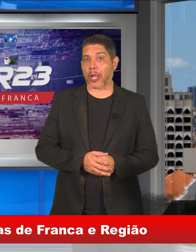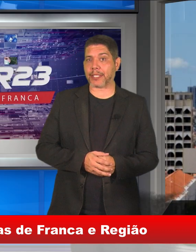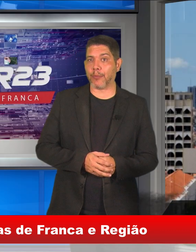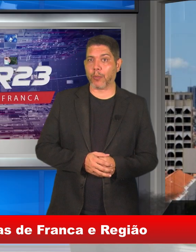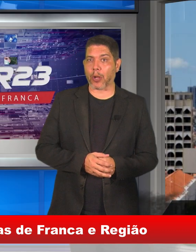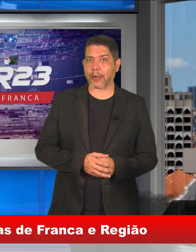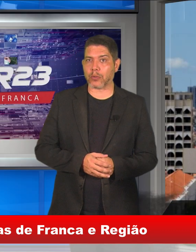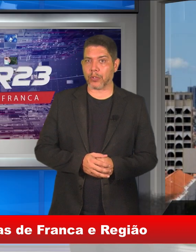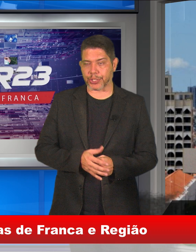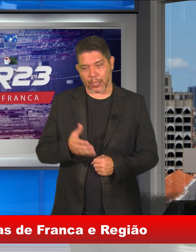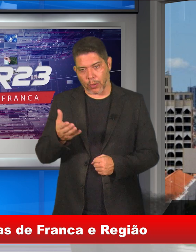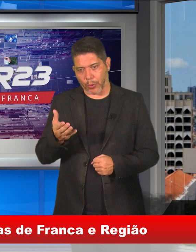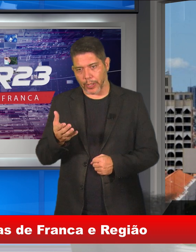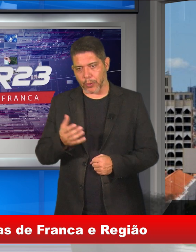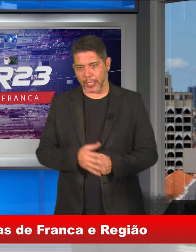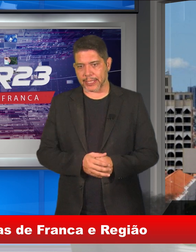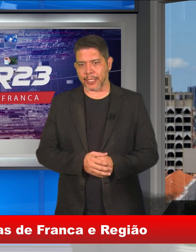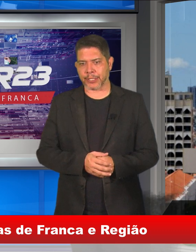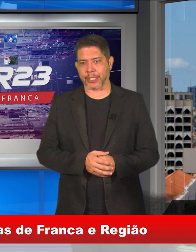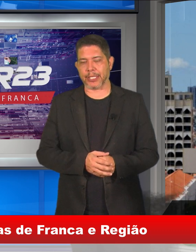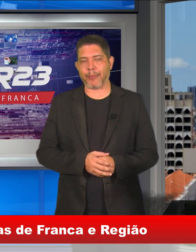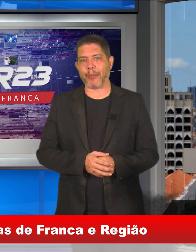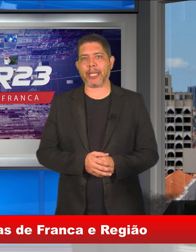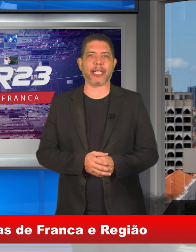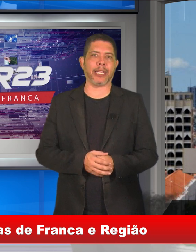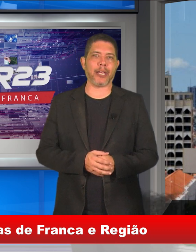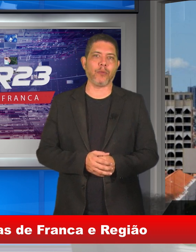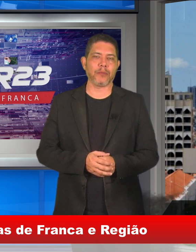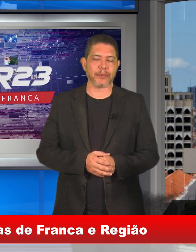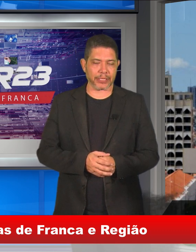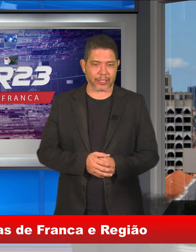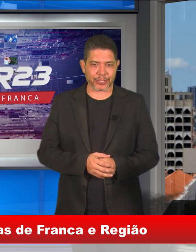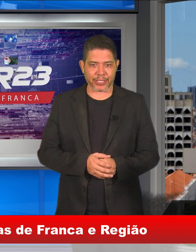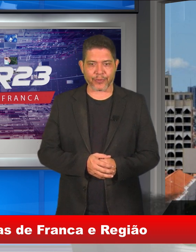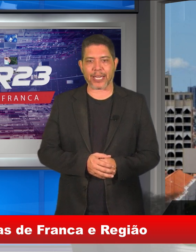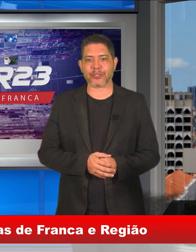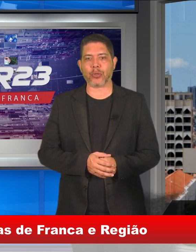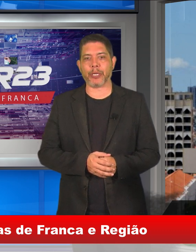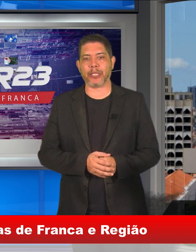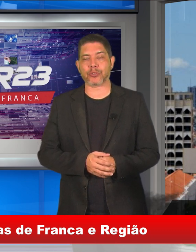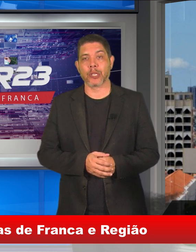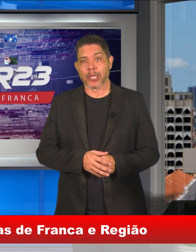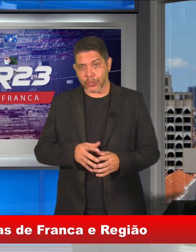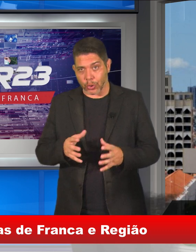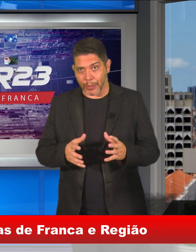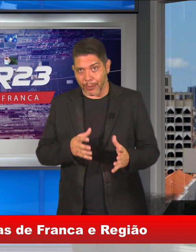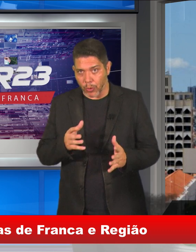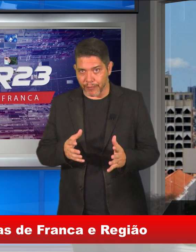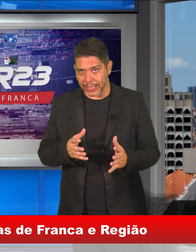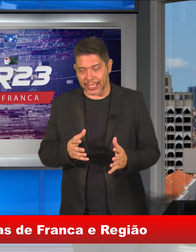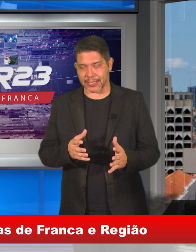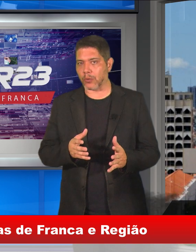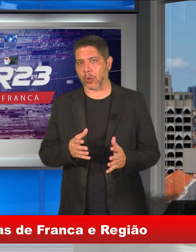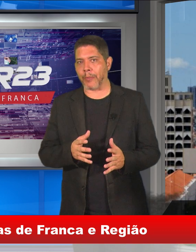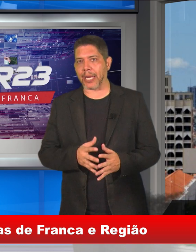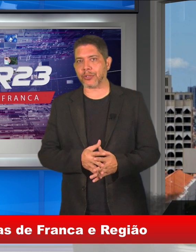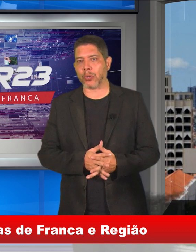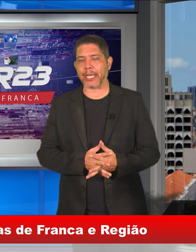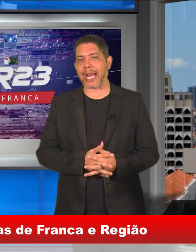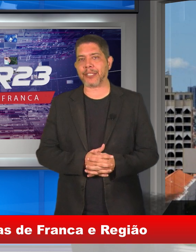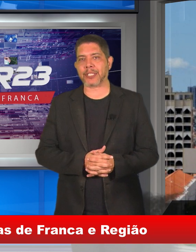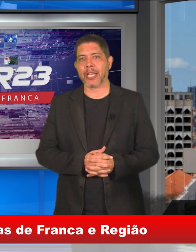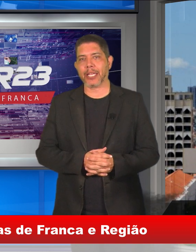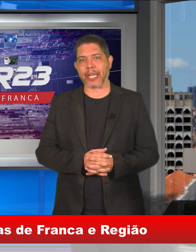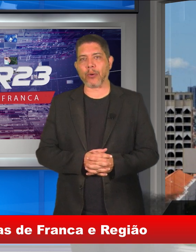no próximo bloco, já comprou aí o presente da mamãe, ainda não? Então a gente fala sobre isso, sobre a movimentação no